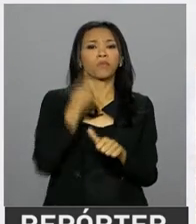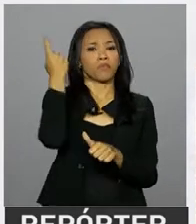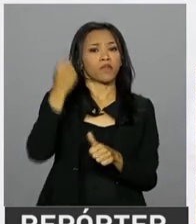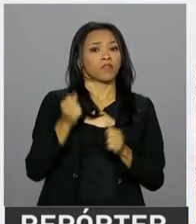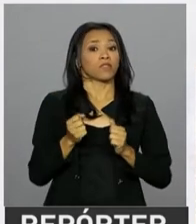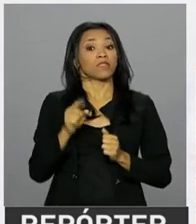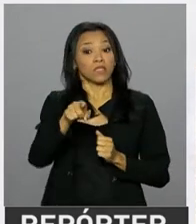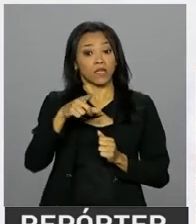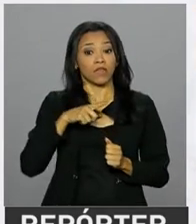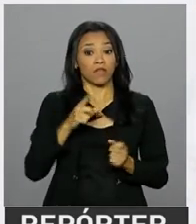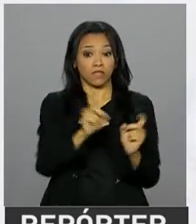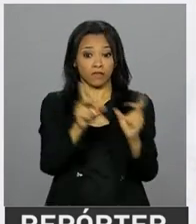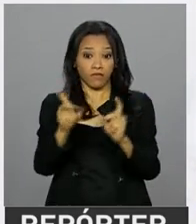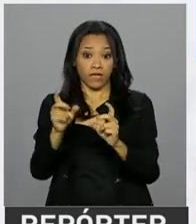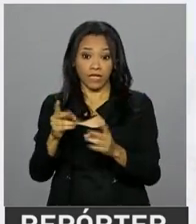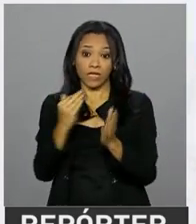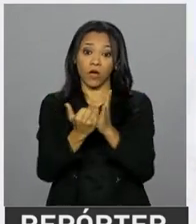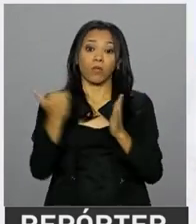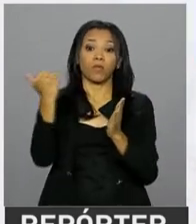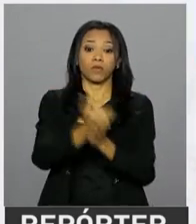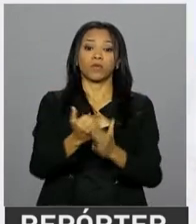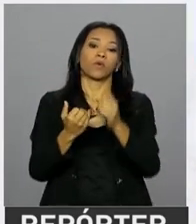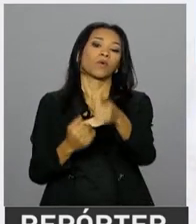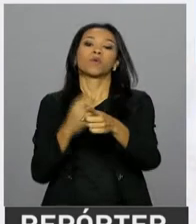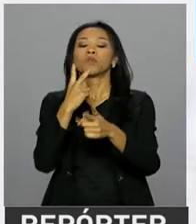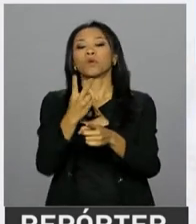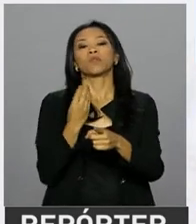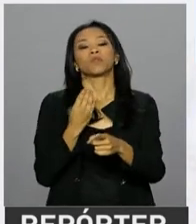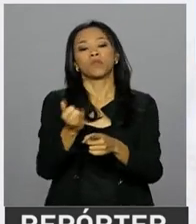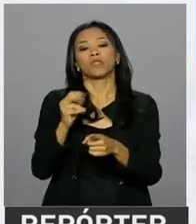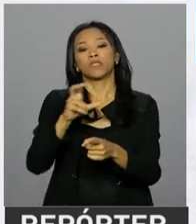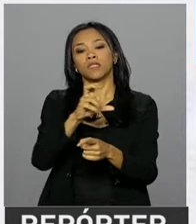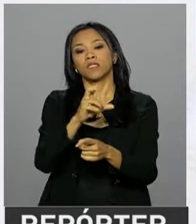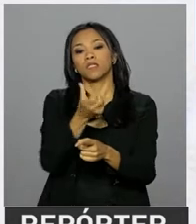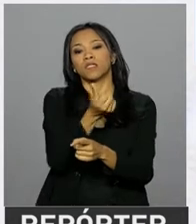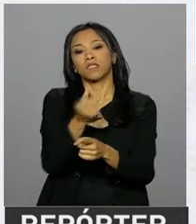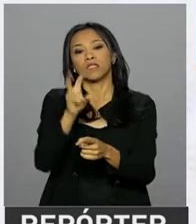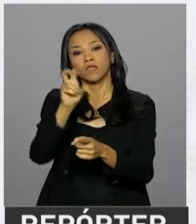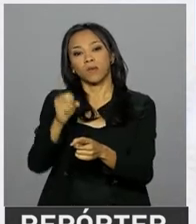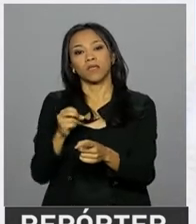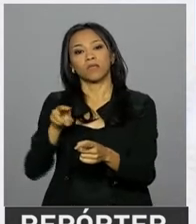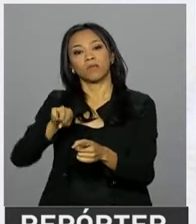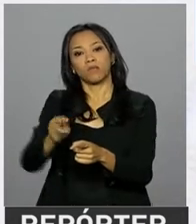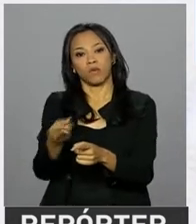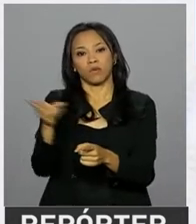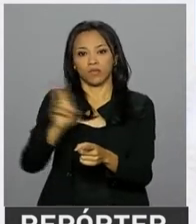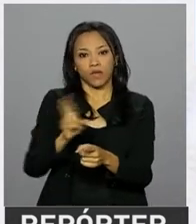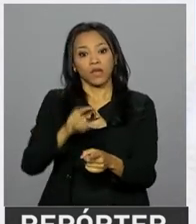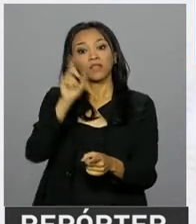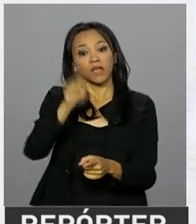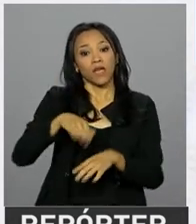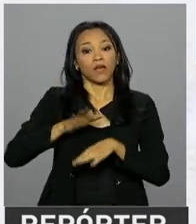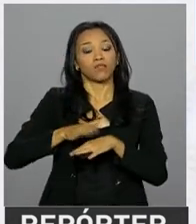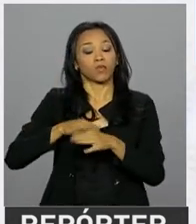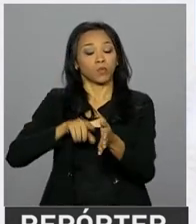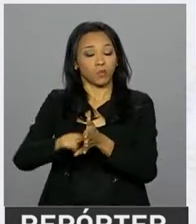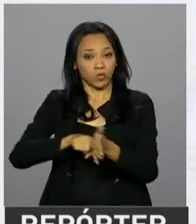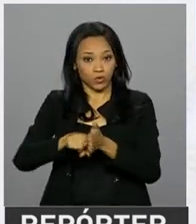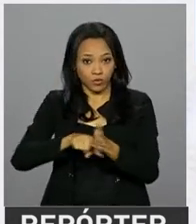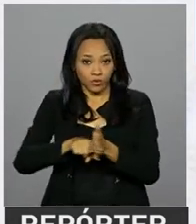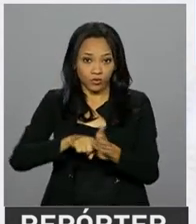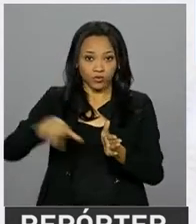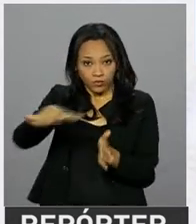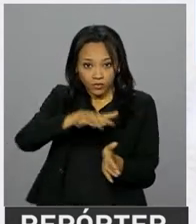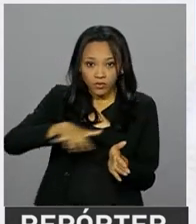teve um incremento nas vendas de 2 bilhões e 650 milhões de reais segundo o estudo da confederação nacional de bens